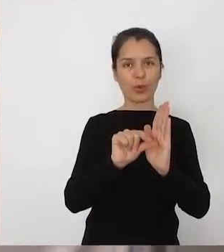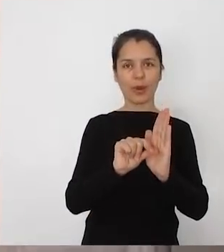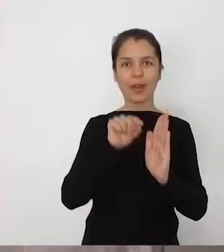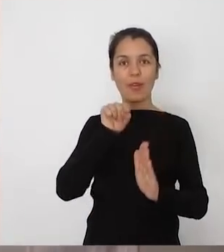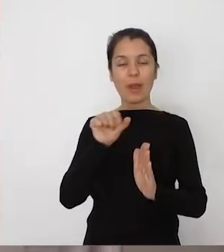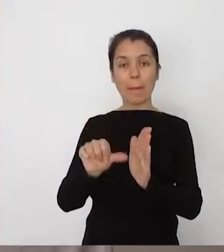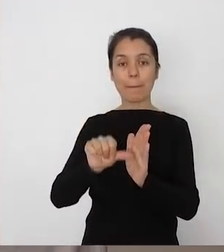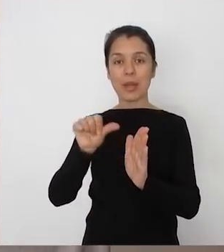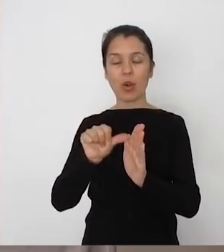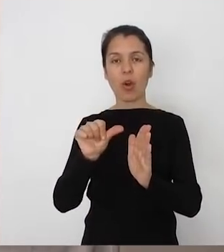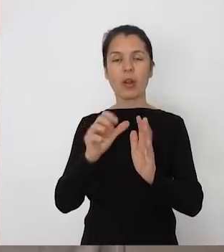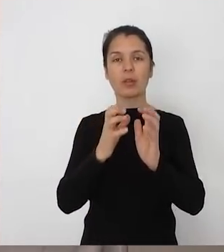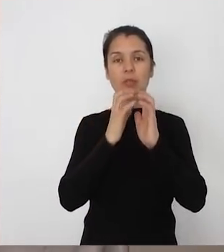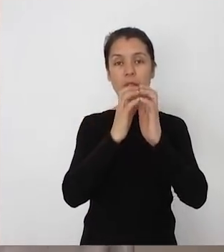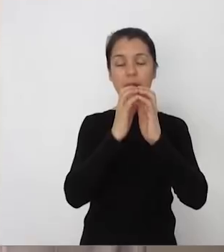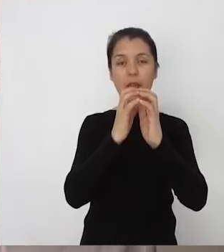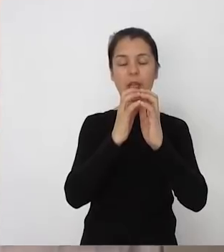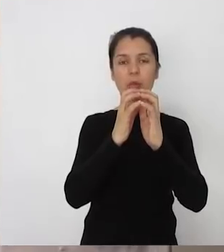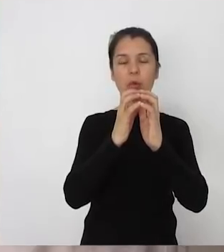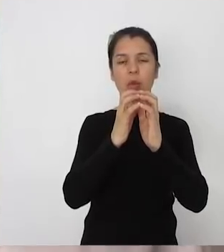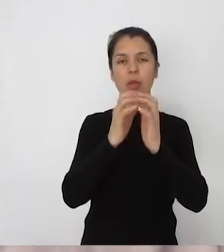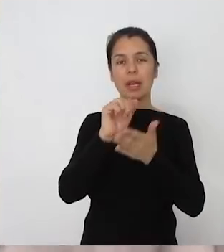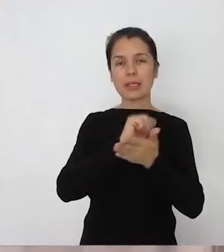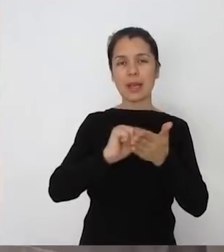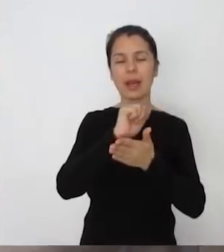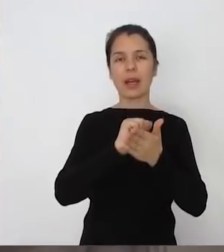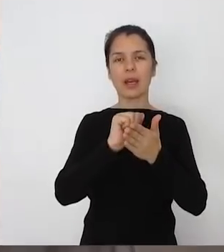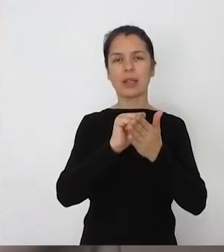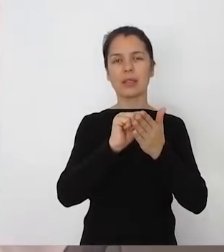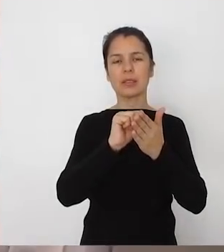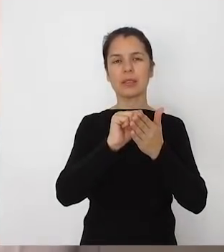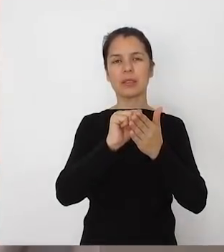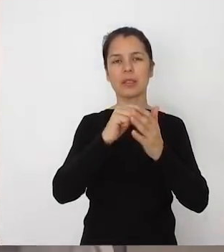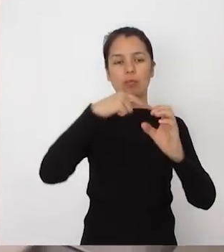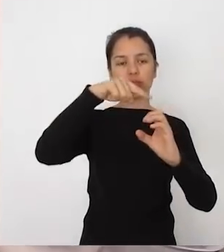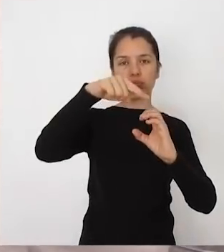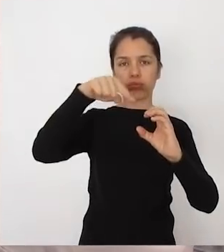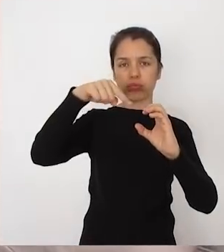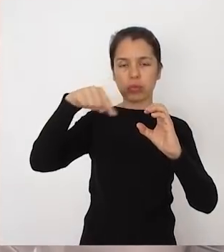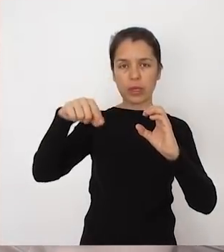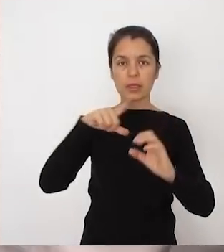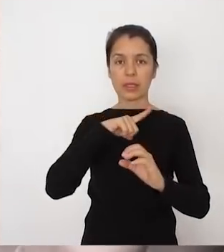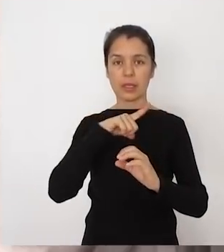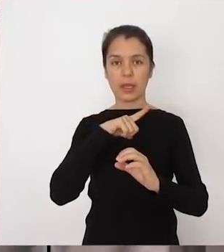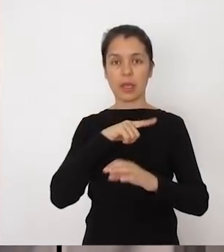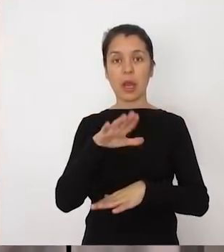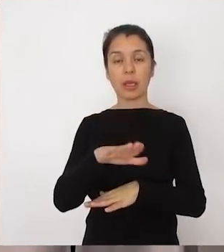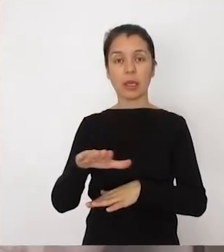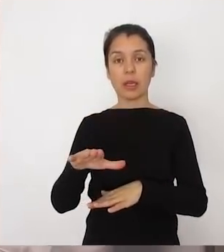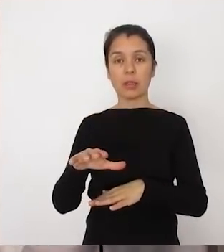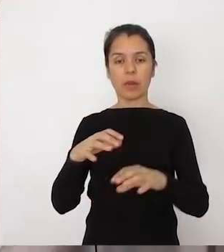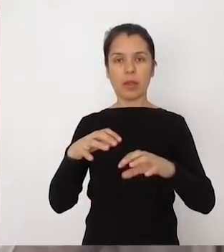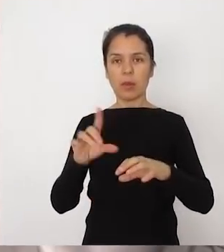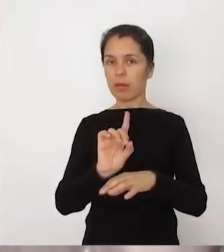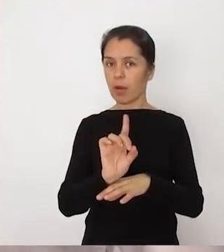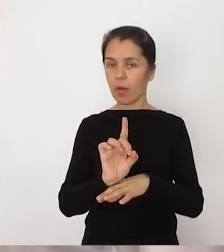Parece que adquiriu Parkinson, elas começam a tremer tanto devido ao uso da baixa produção de dopamina. E esses remédios mais modernos são a